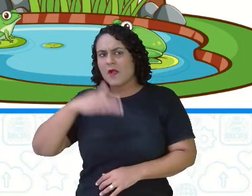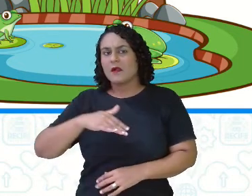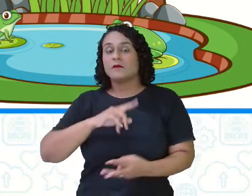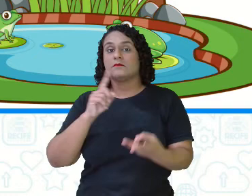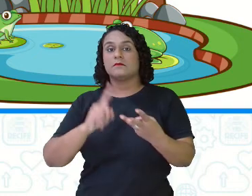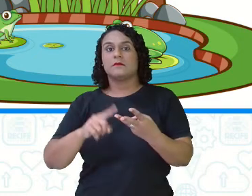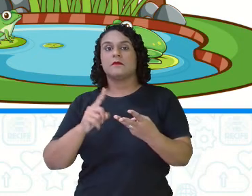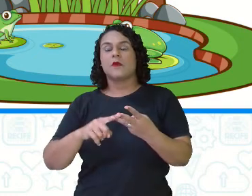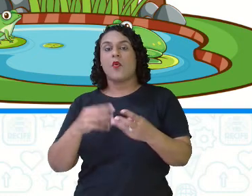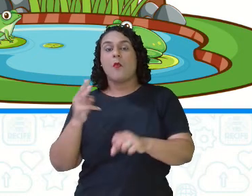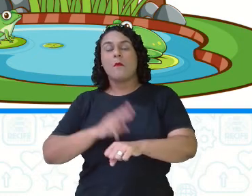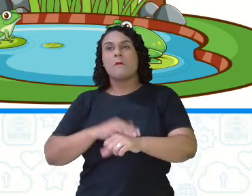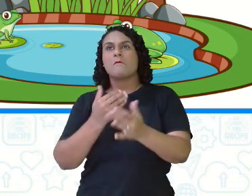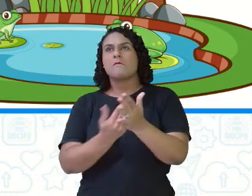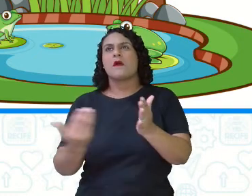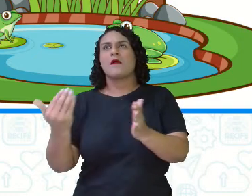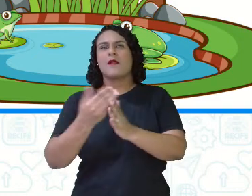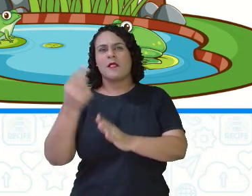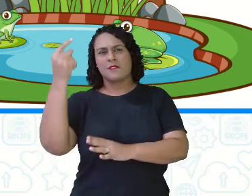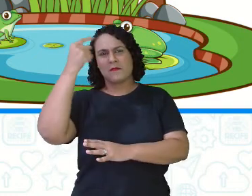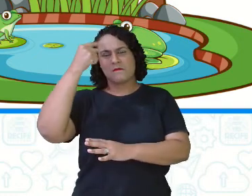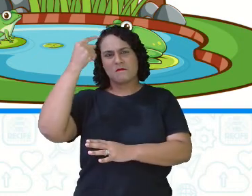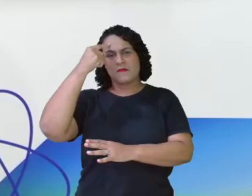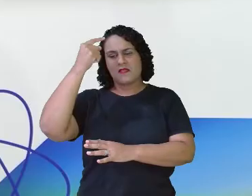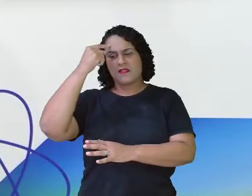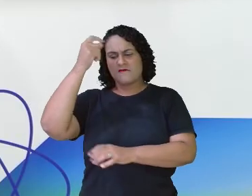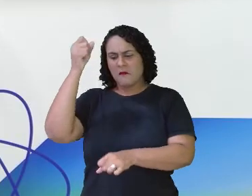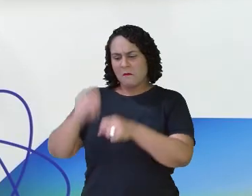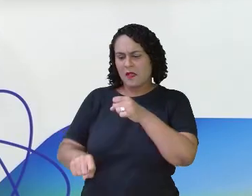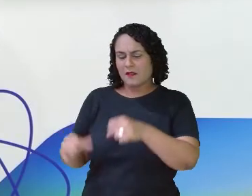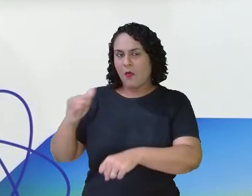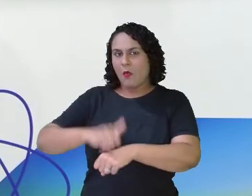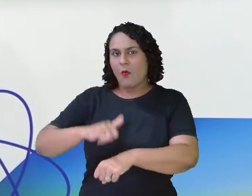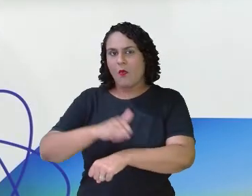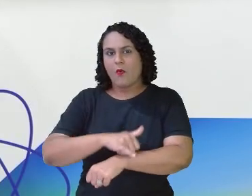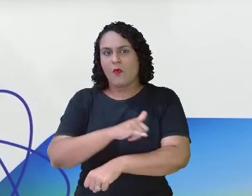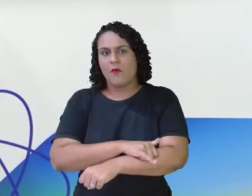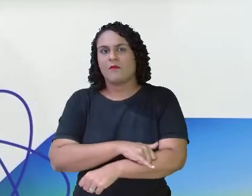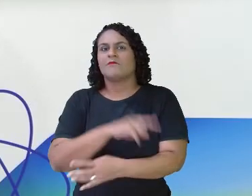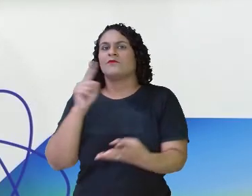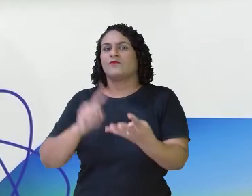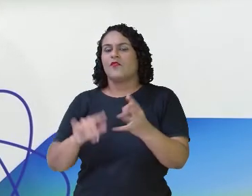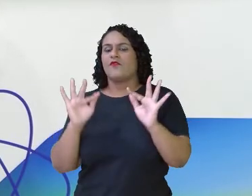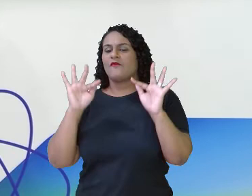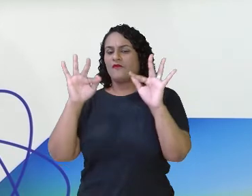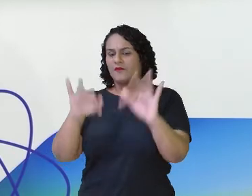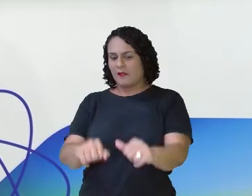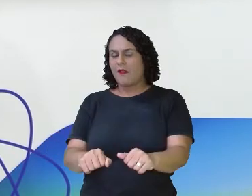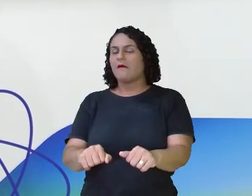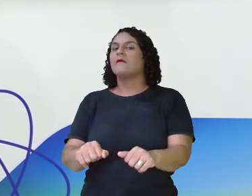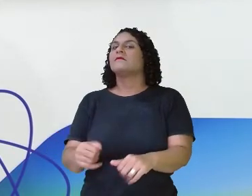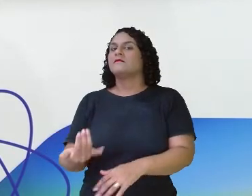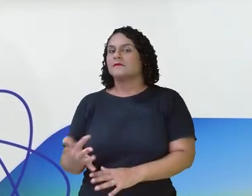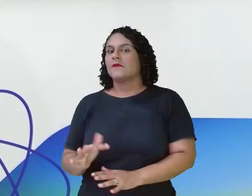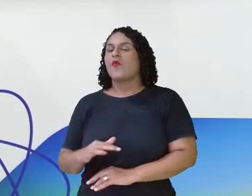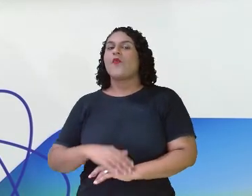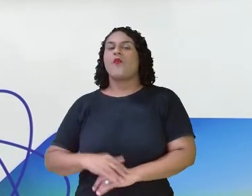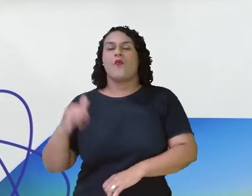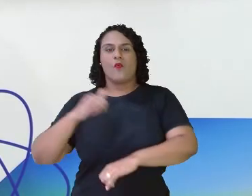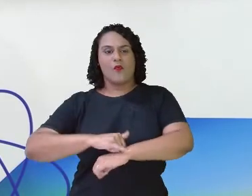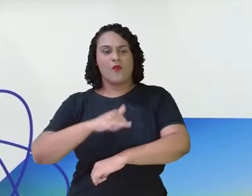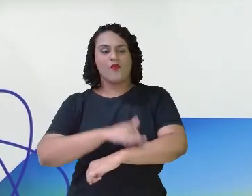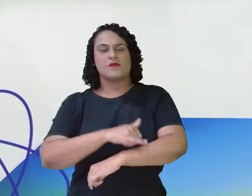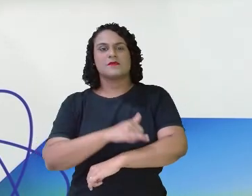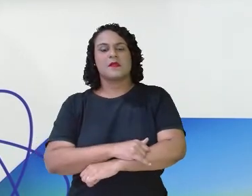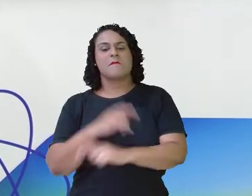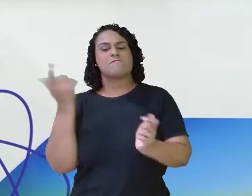clímax é quando eles pensam que vão ali matar o sapo e na realidade o sapo estava conseguindo fugir. E o desfecho é